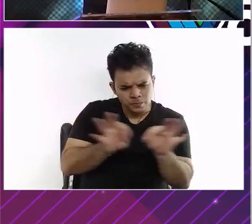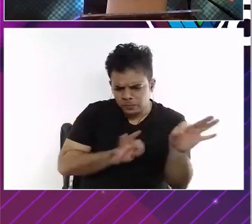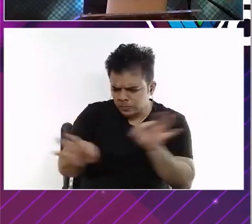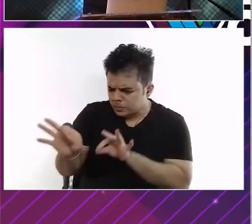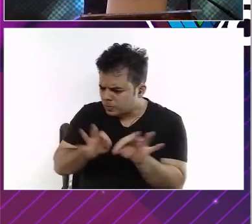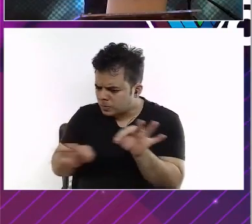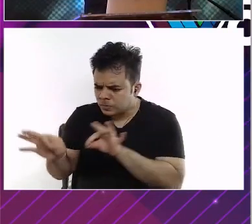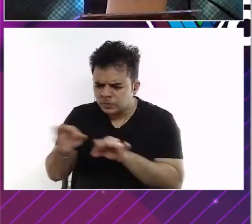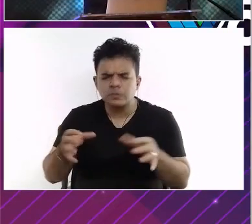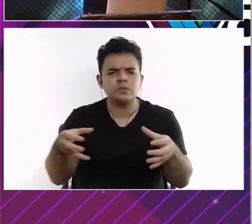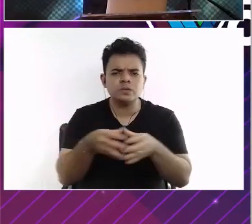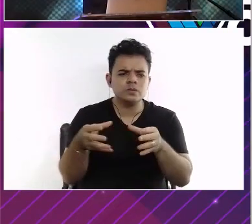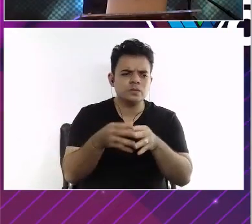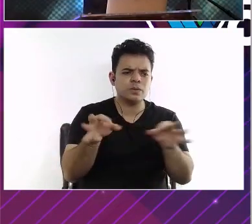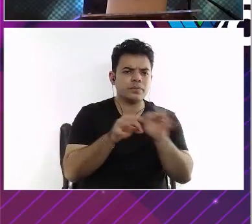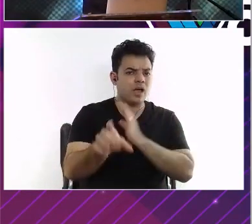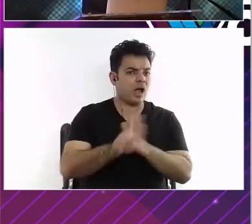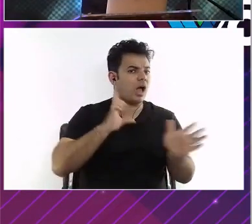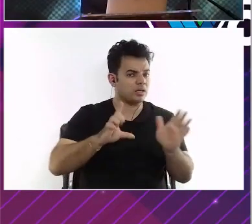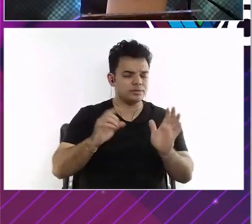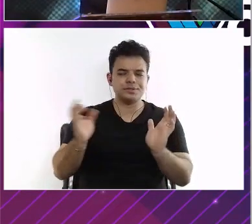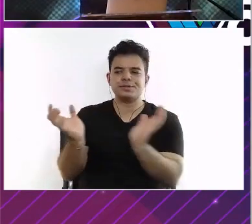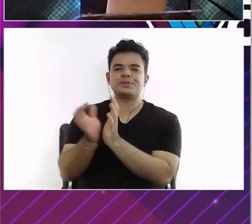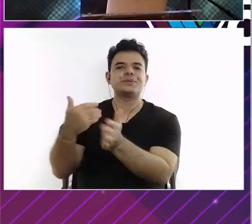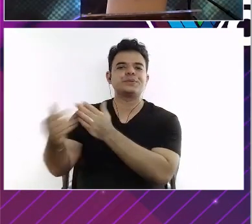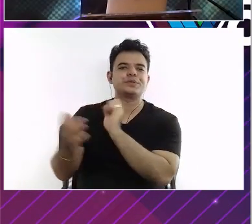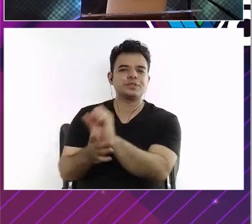times preparados para isso. Não é o time de segurança